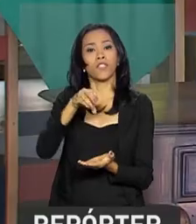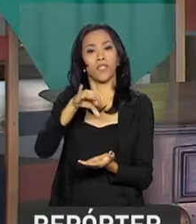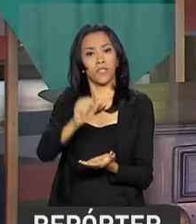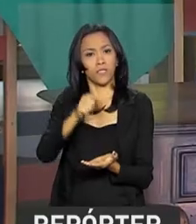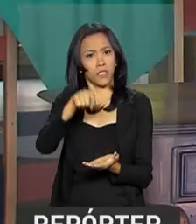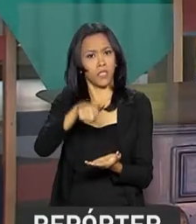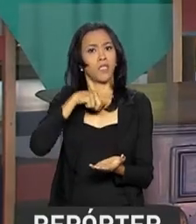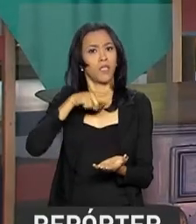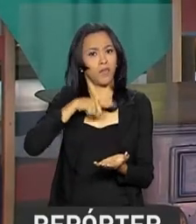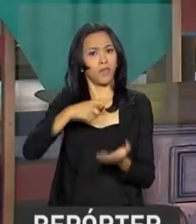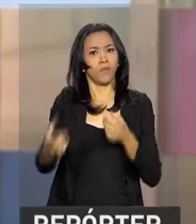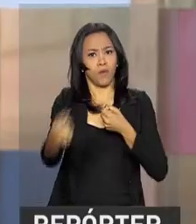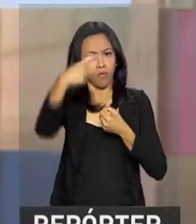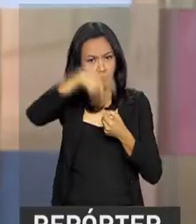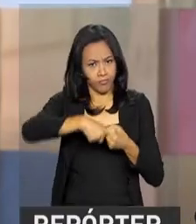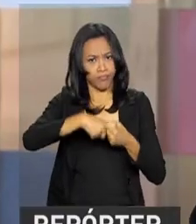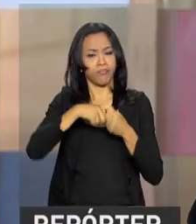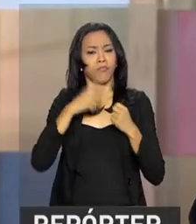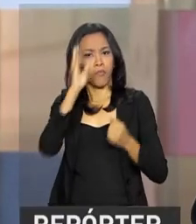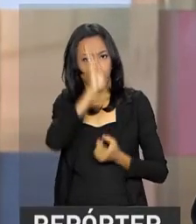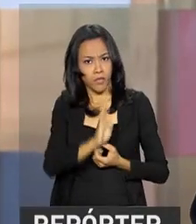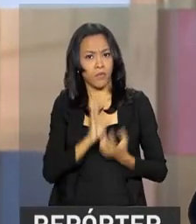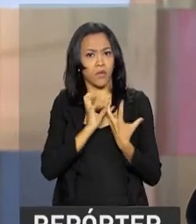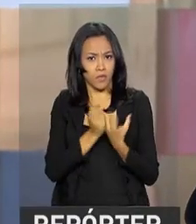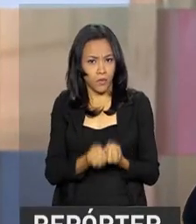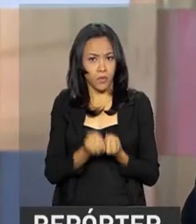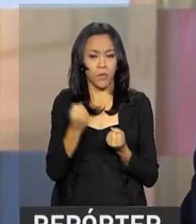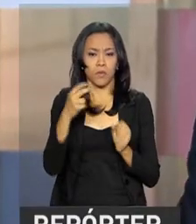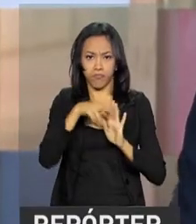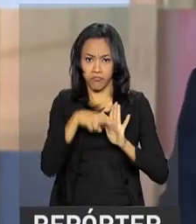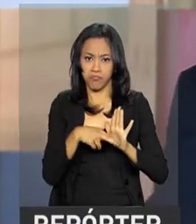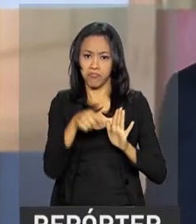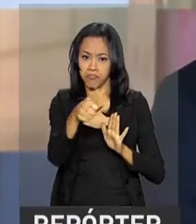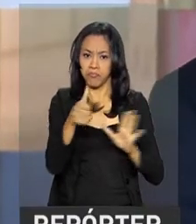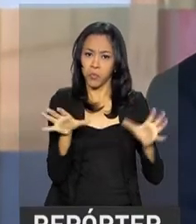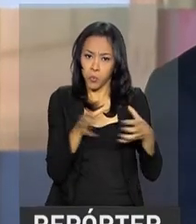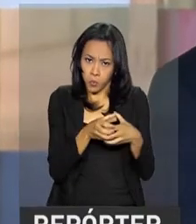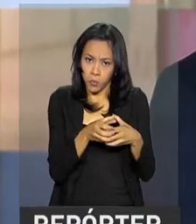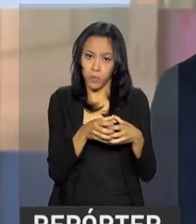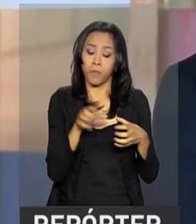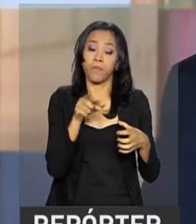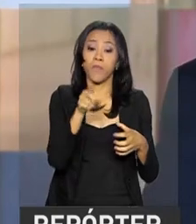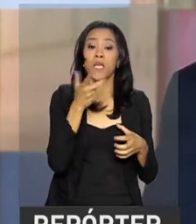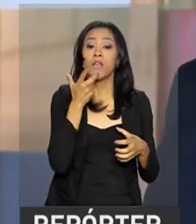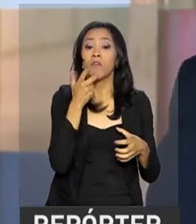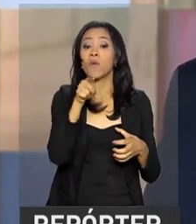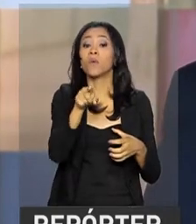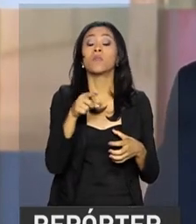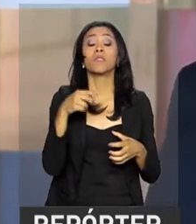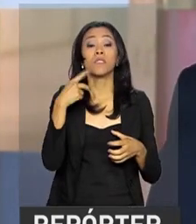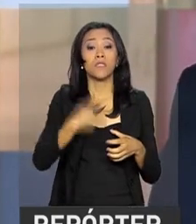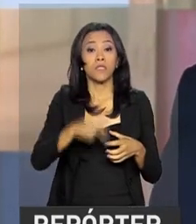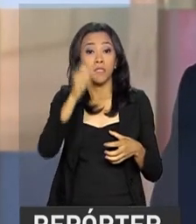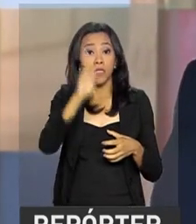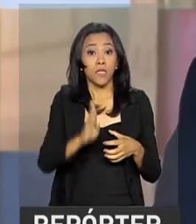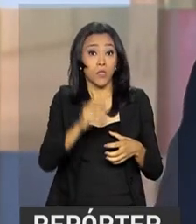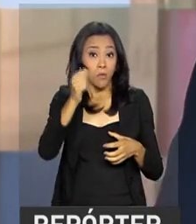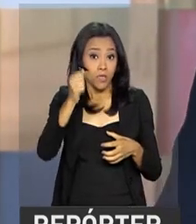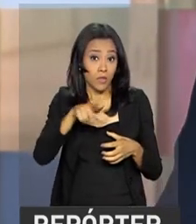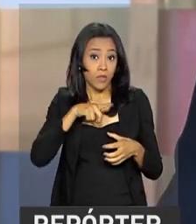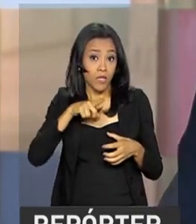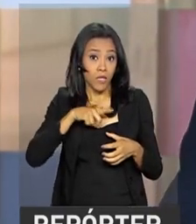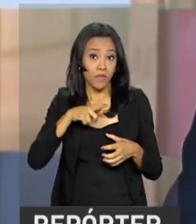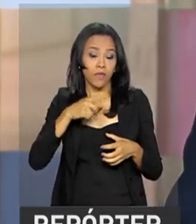do brasil agência fatih birol lembrou também da liderança do brasil na produção de energia de baixo carbono